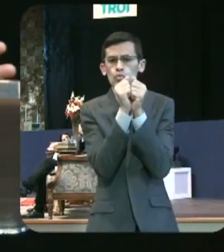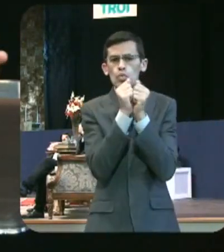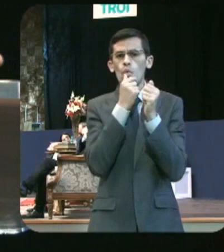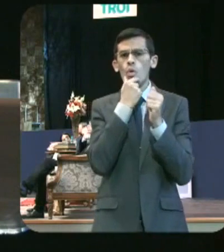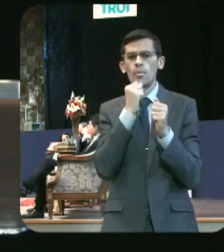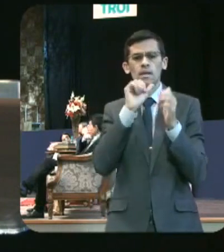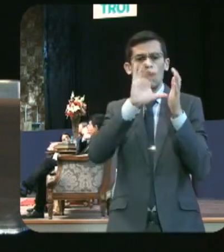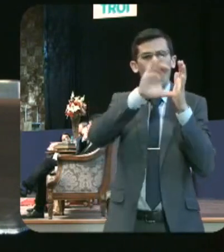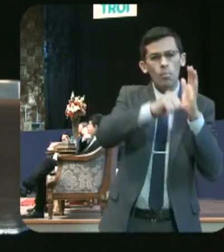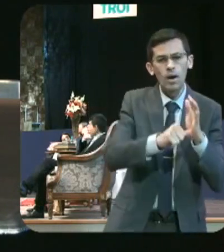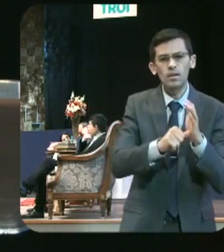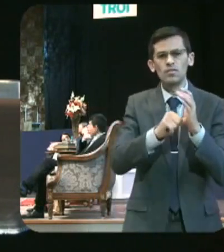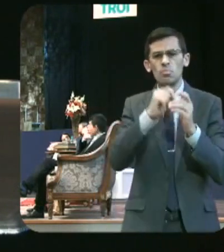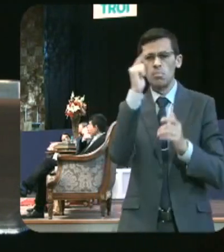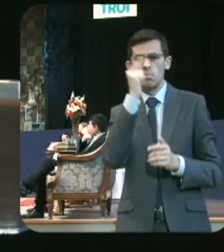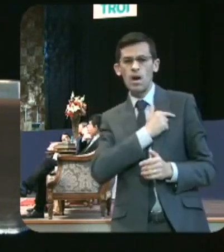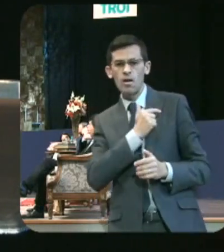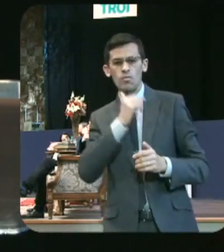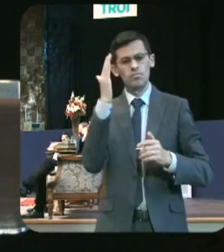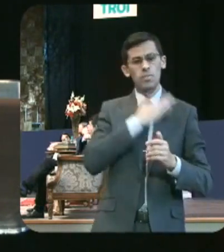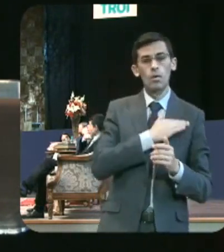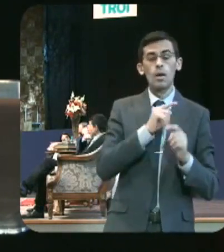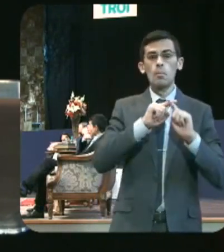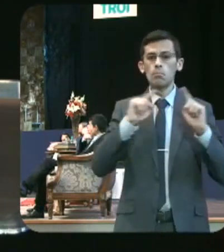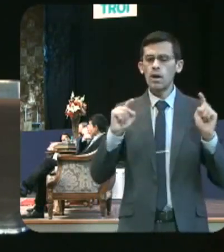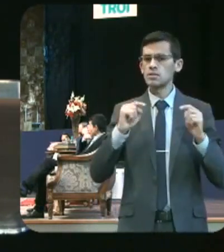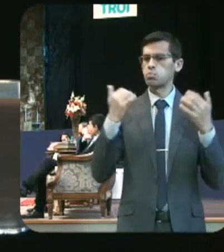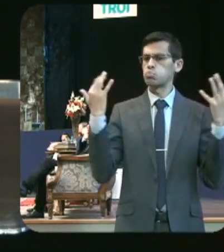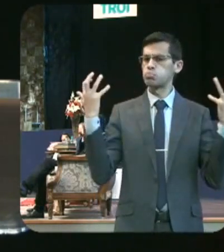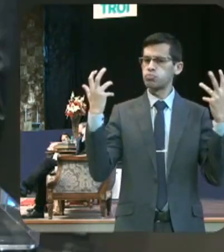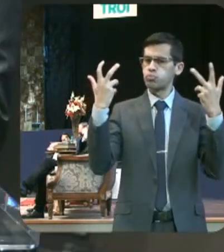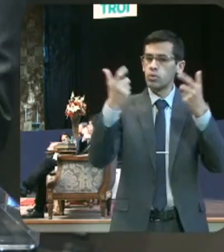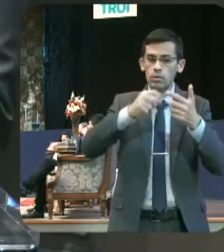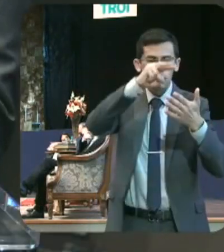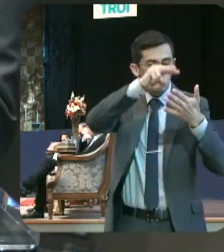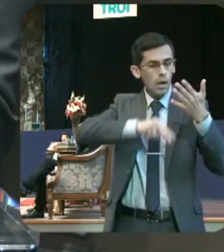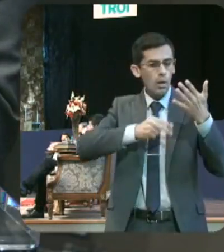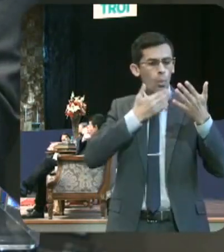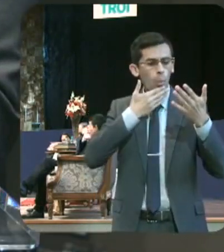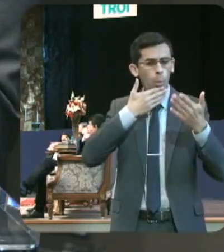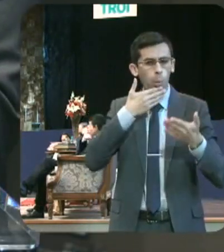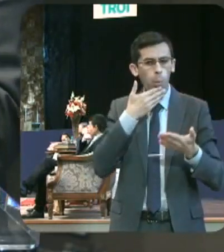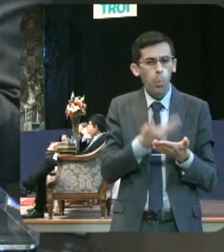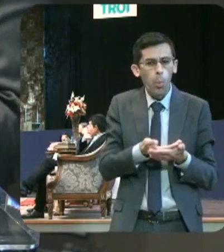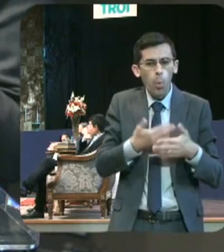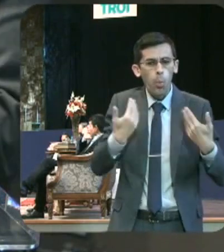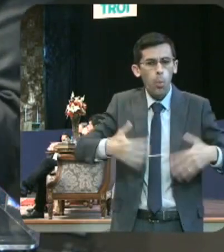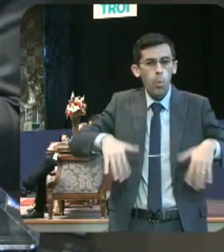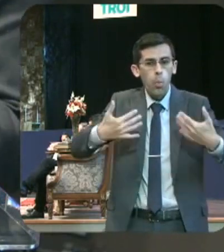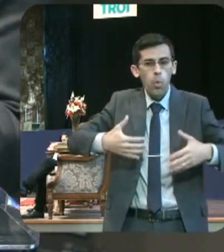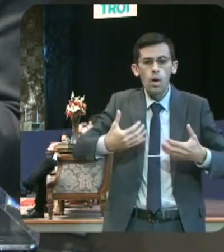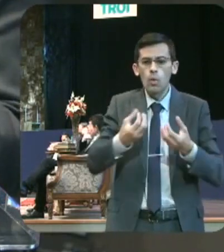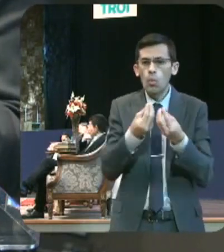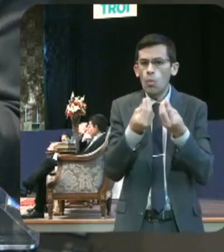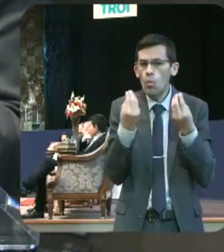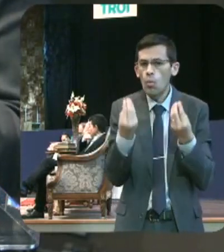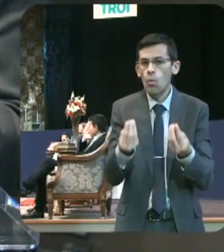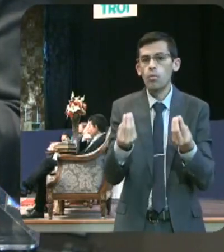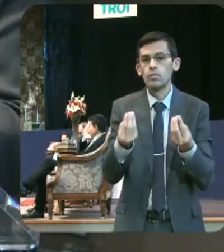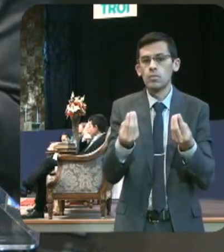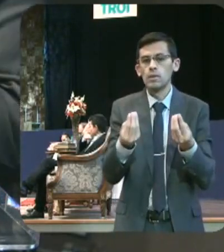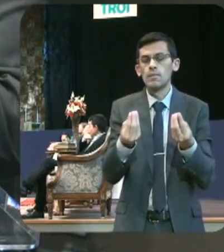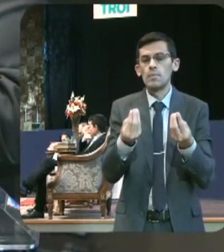tudo aqui nessa profecia. É incrível, você olha para isso e diz assim: olha que coisa